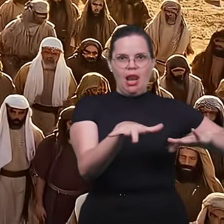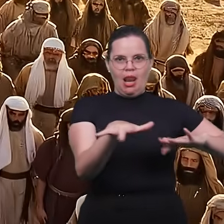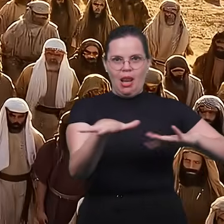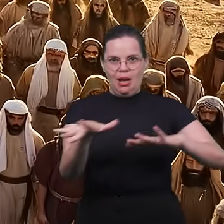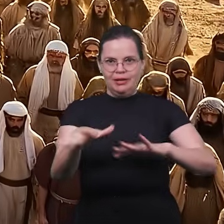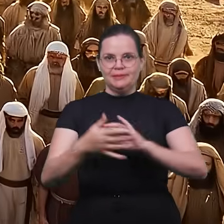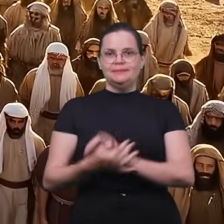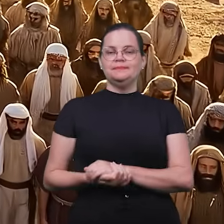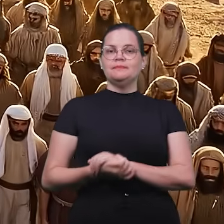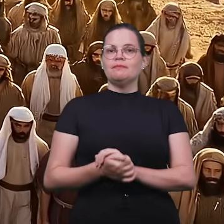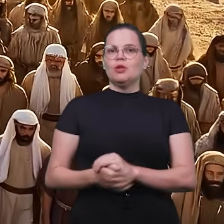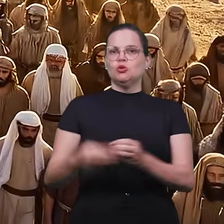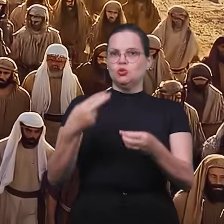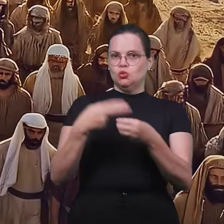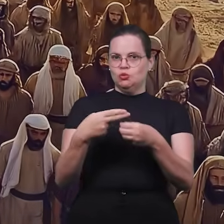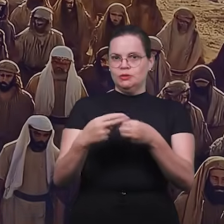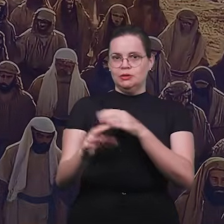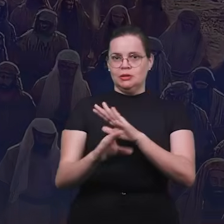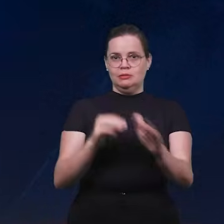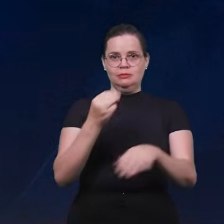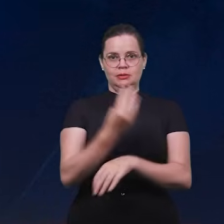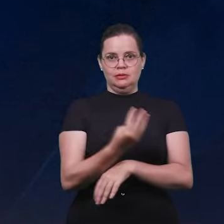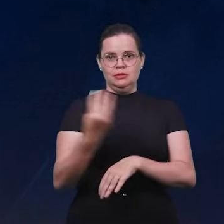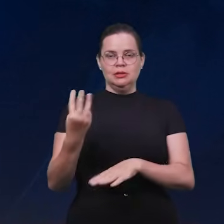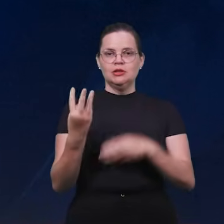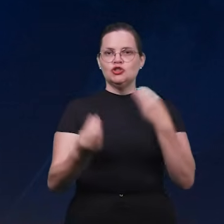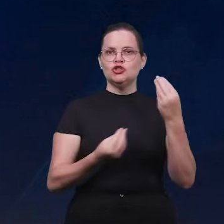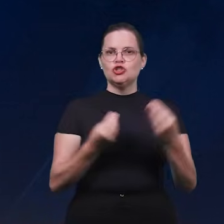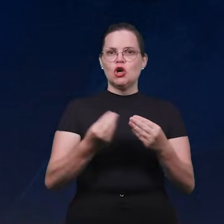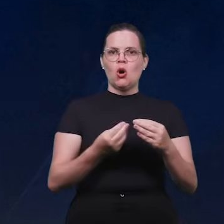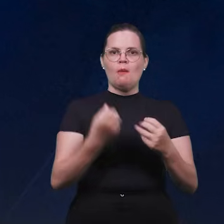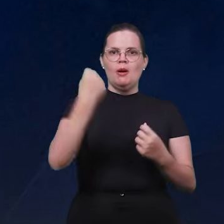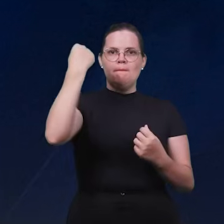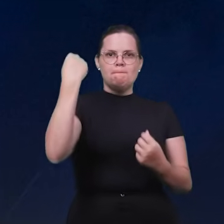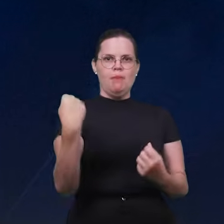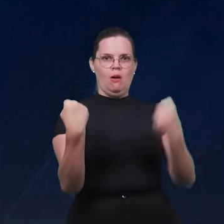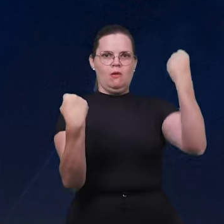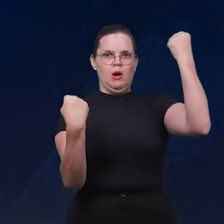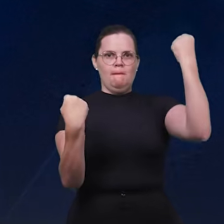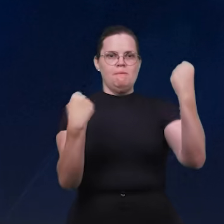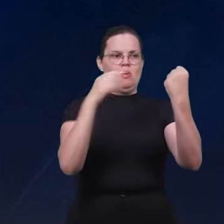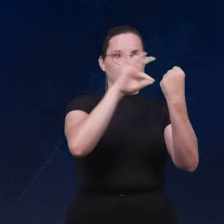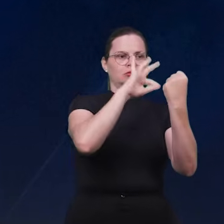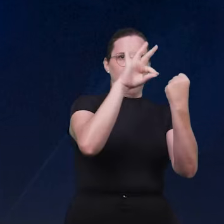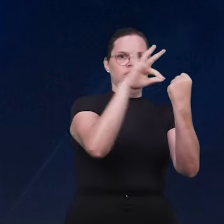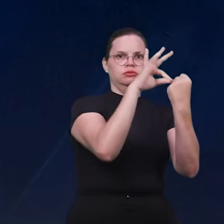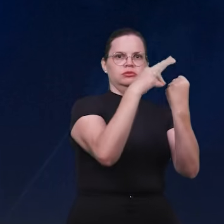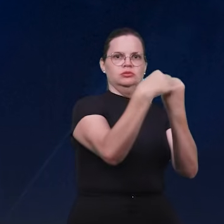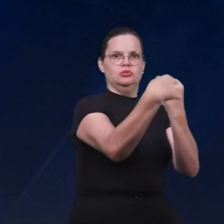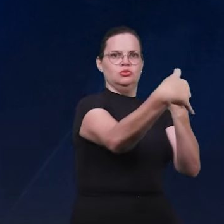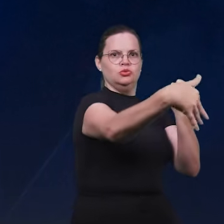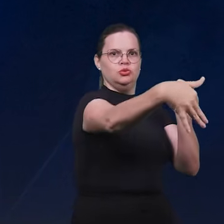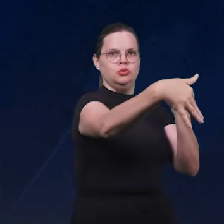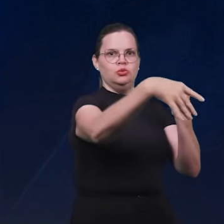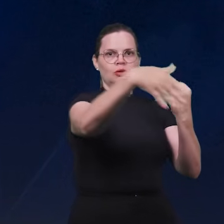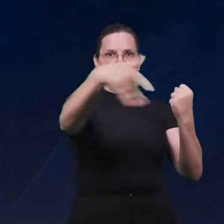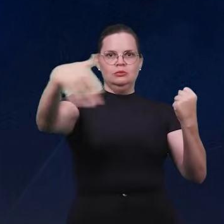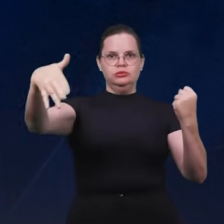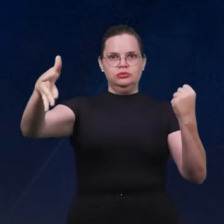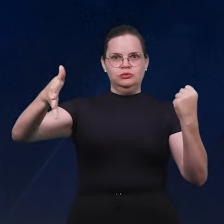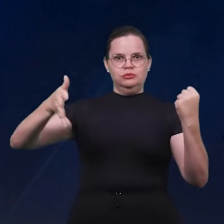capítulo 33, esse processo de montagem e desmontagem do acampamento, ele é